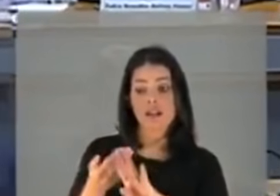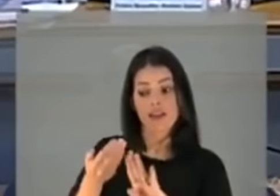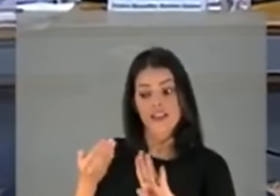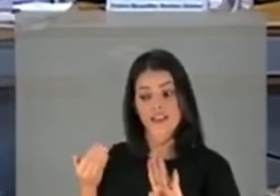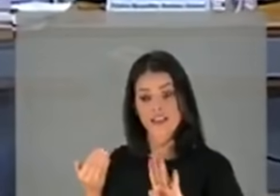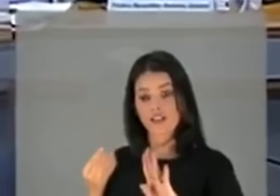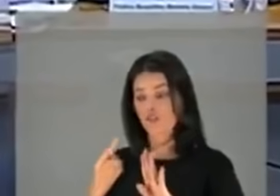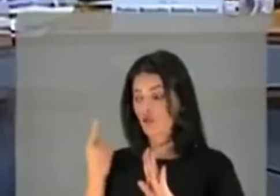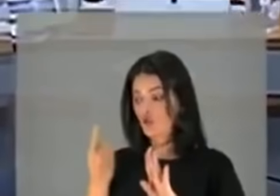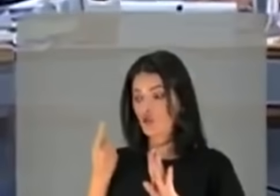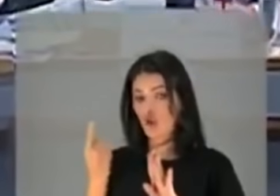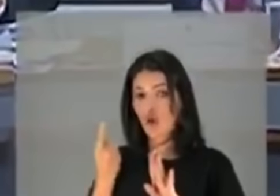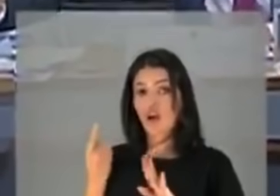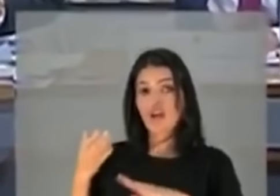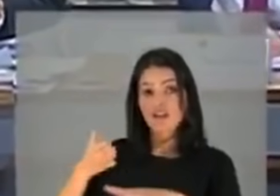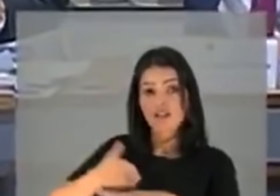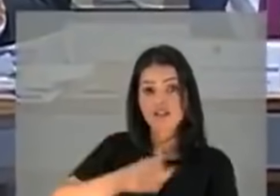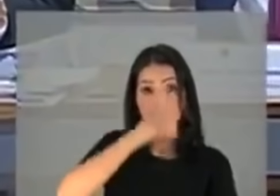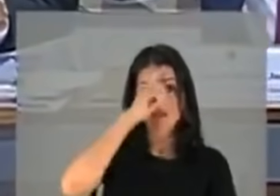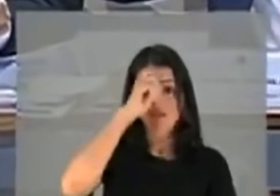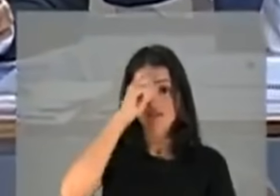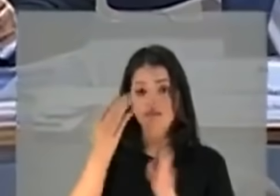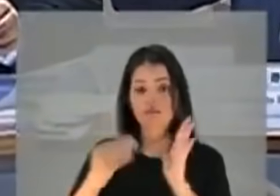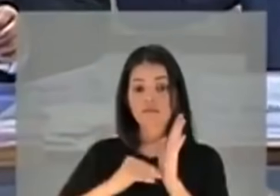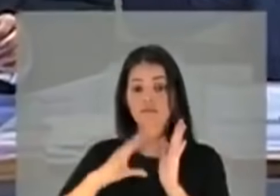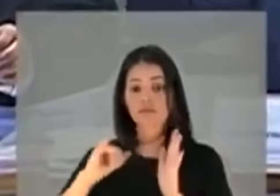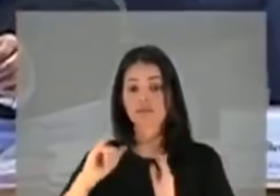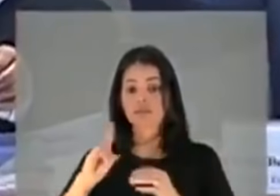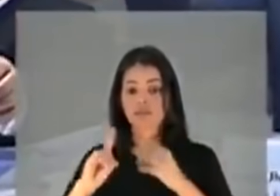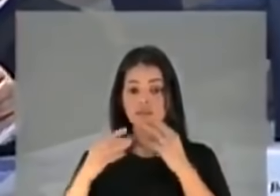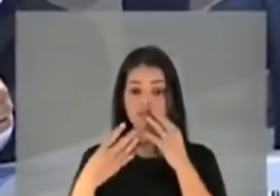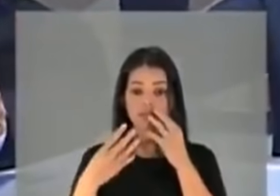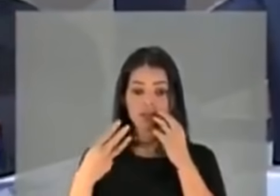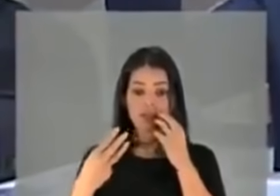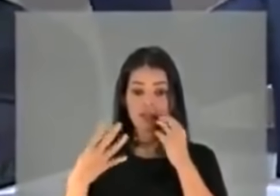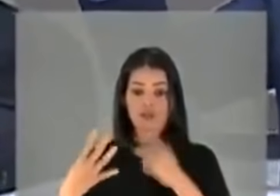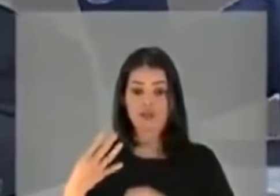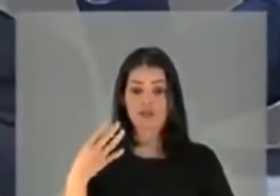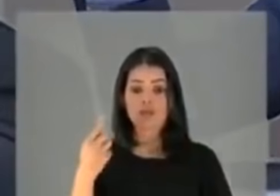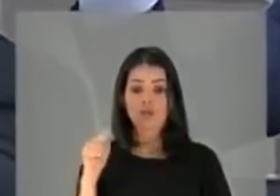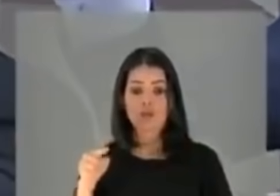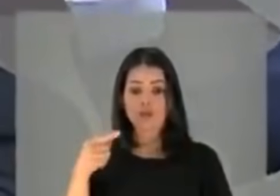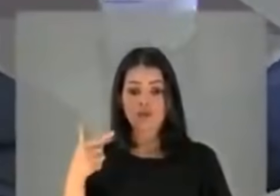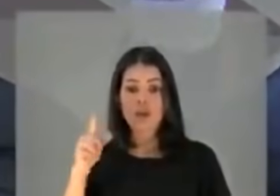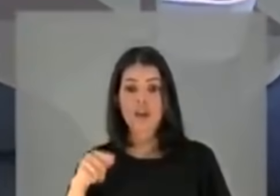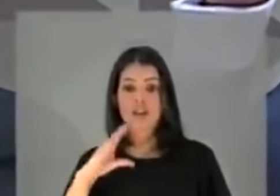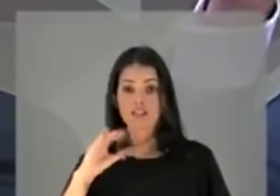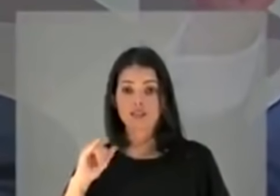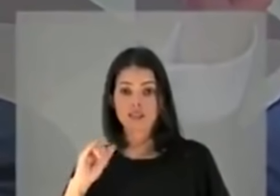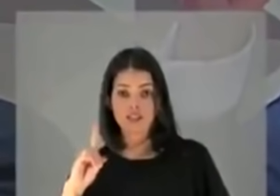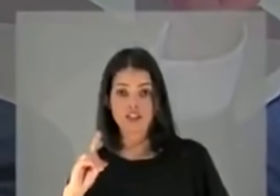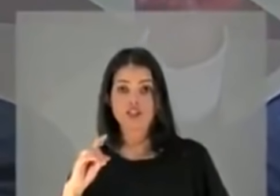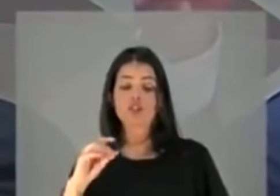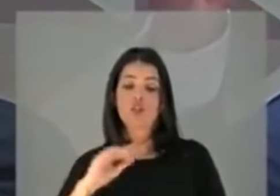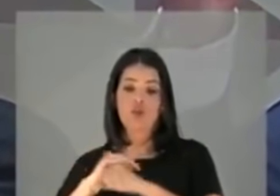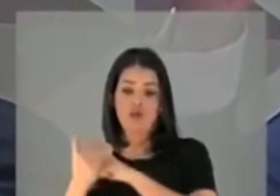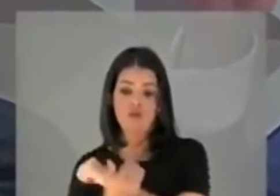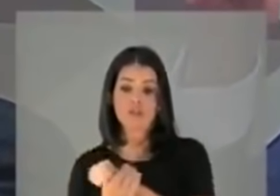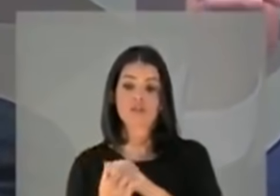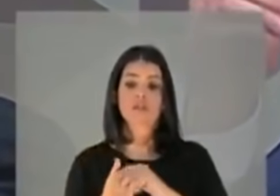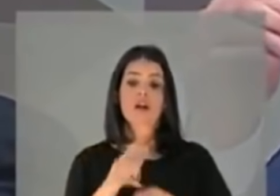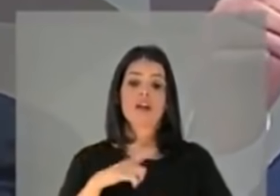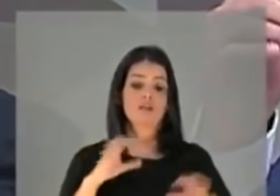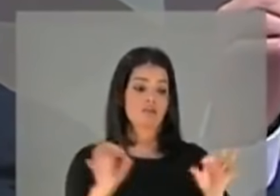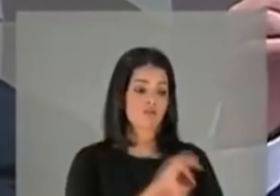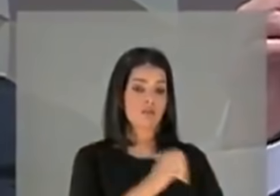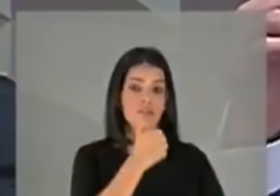entravam no hospital, precisavam receber o B34.2, que é o CID de Covid, e após 14 dias ou 21